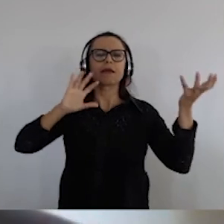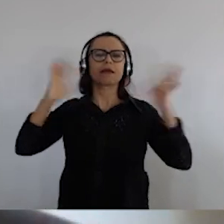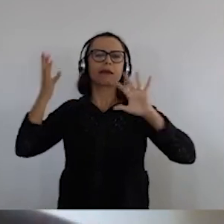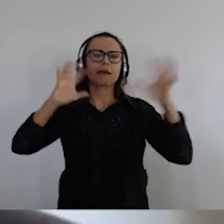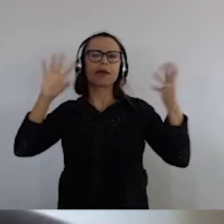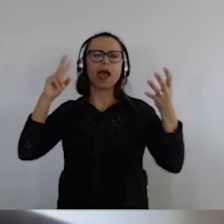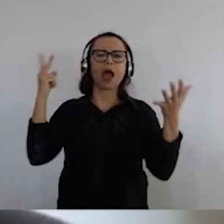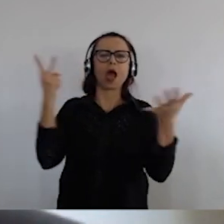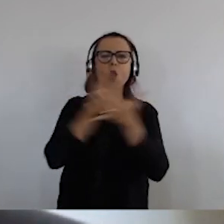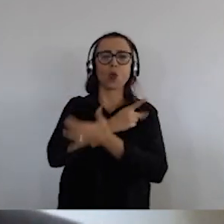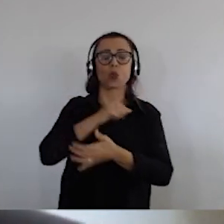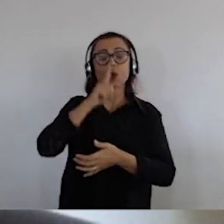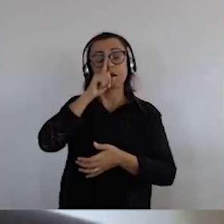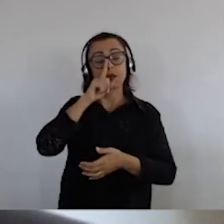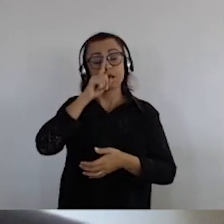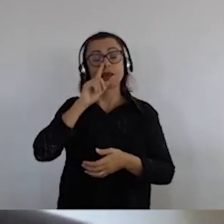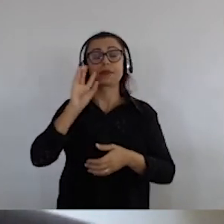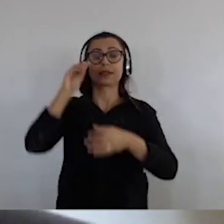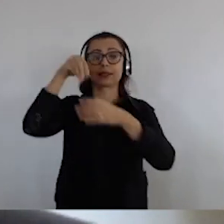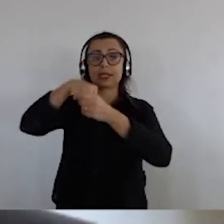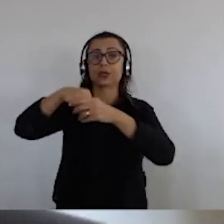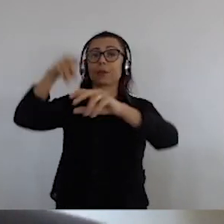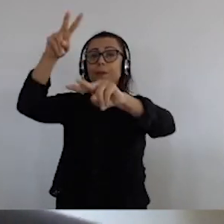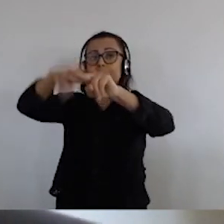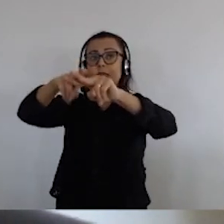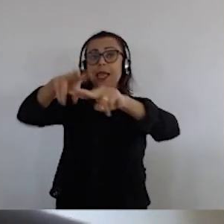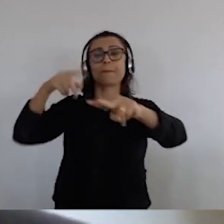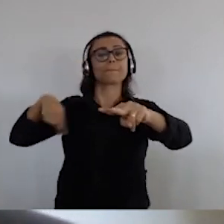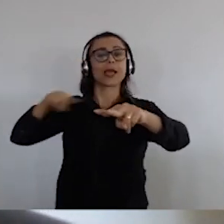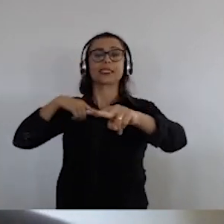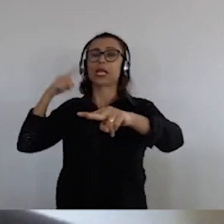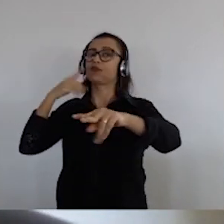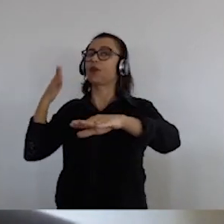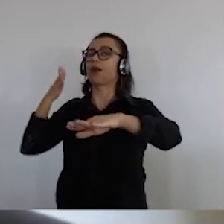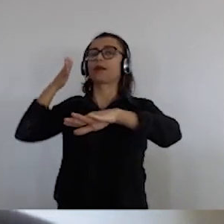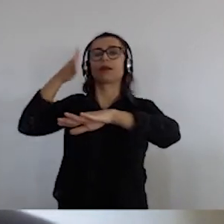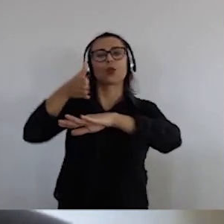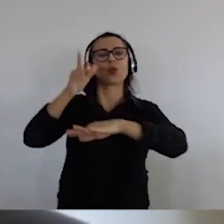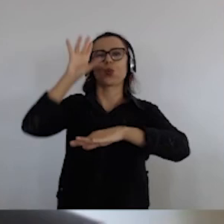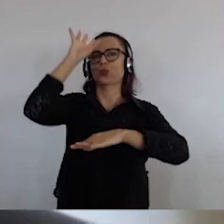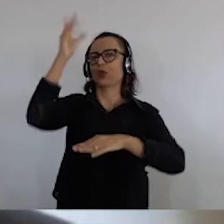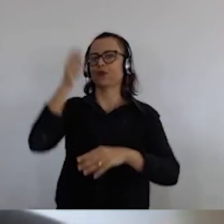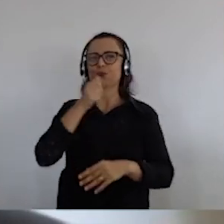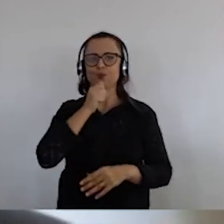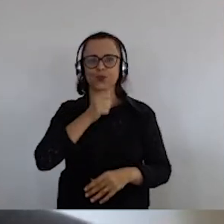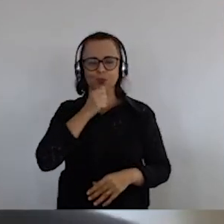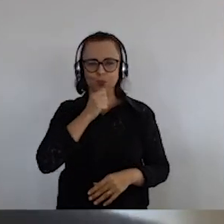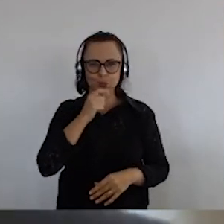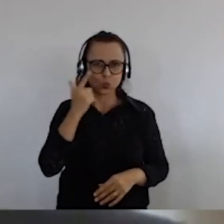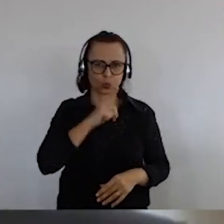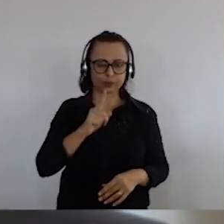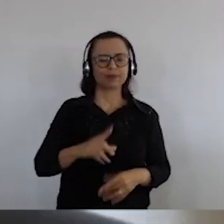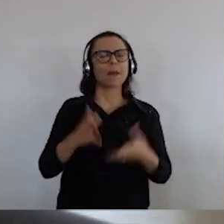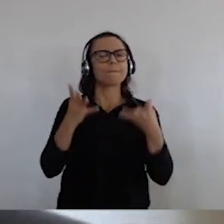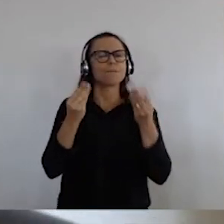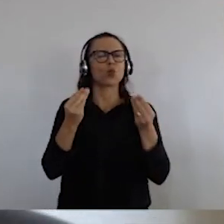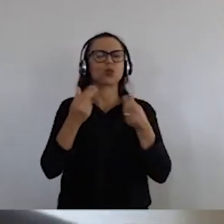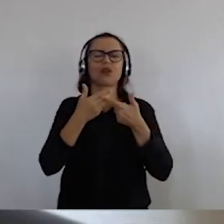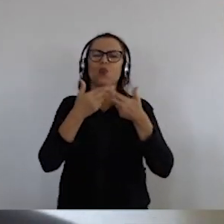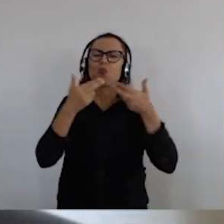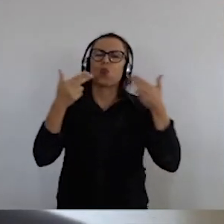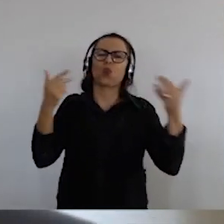graves ocorridos dentro dos presídios e não estamos tendo ainda como resolver tudo isso. Então, muita coisa